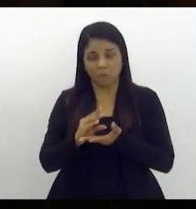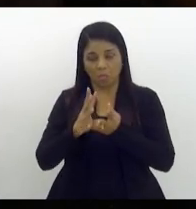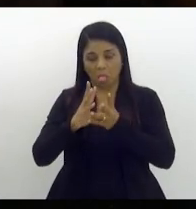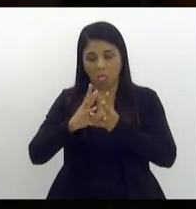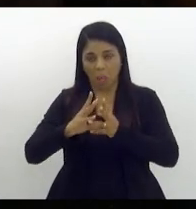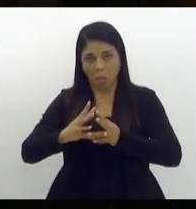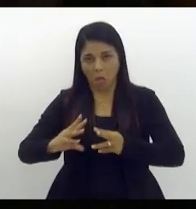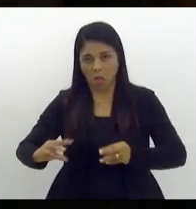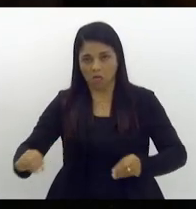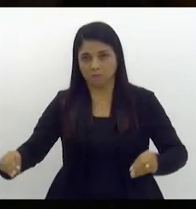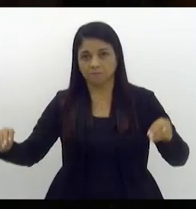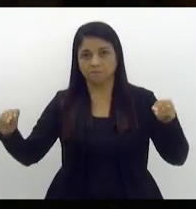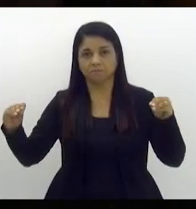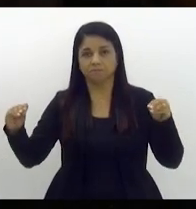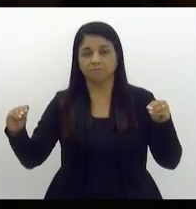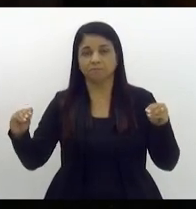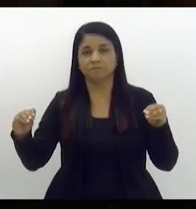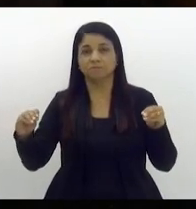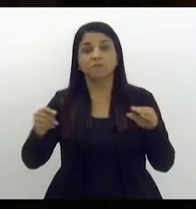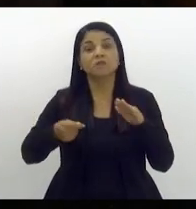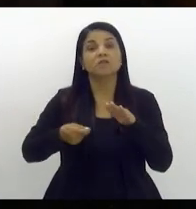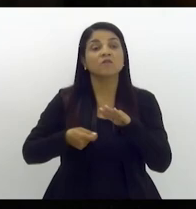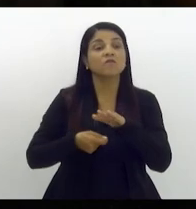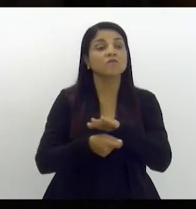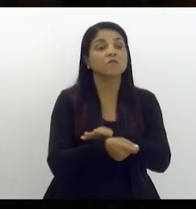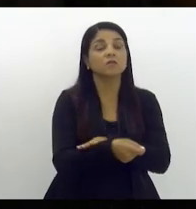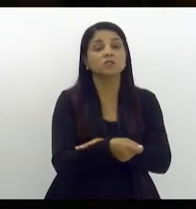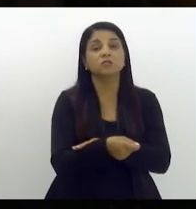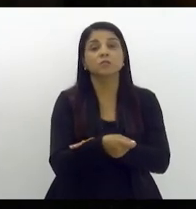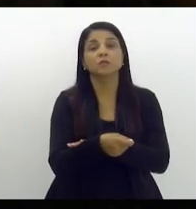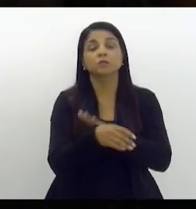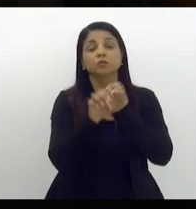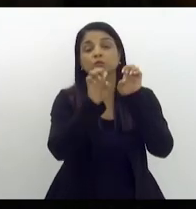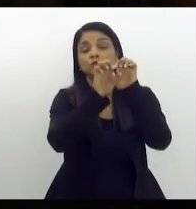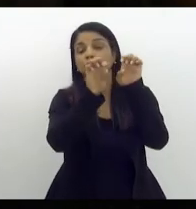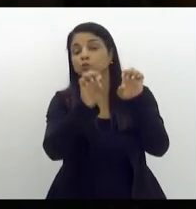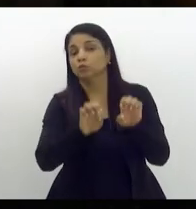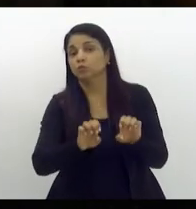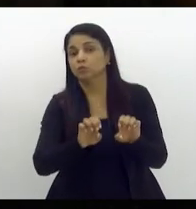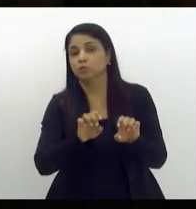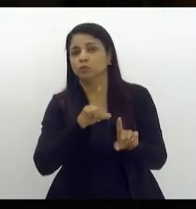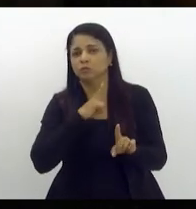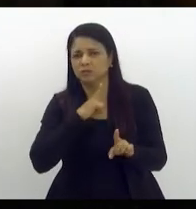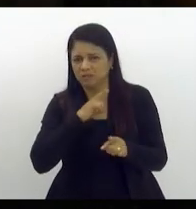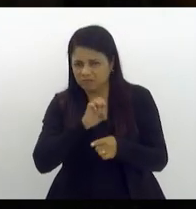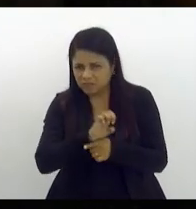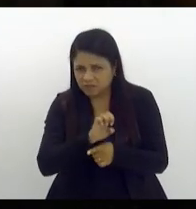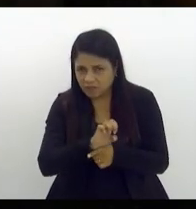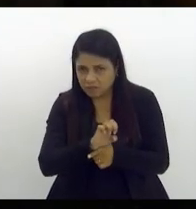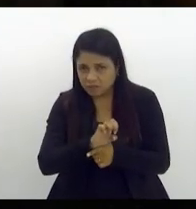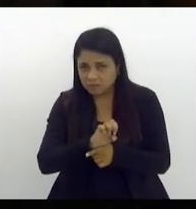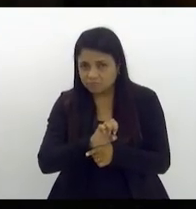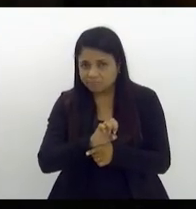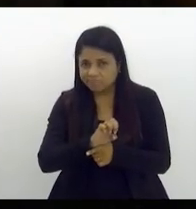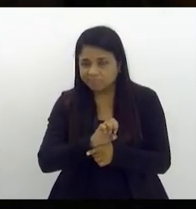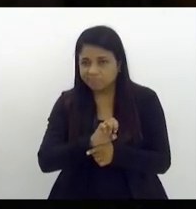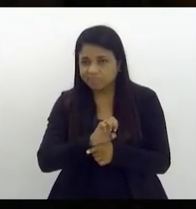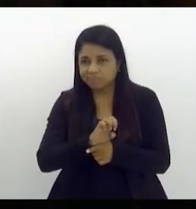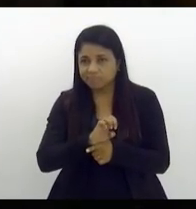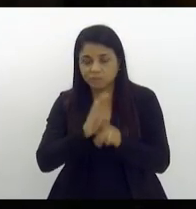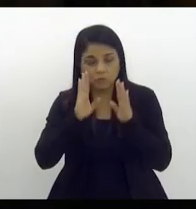esvaíram. E qual foi o investimento estruturante que o Estado fez em